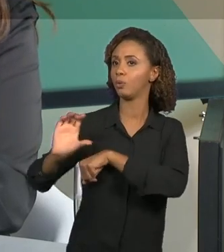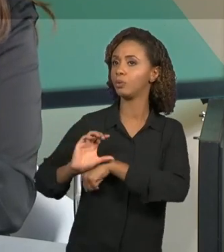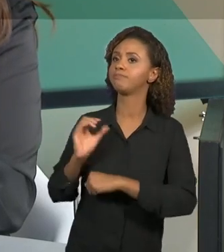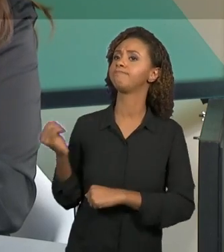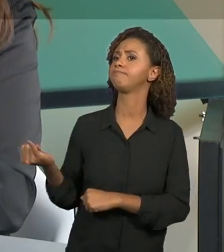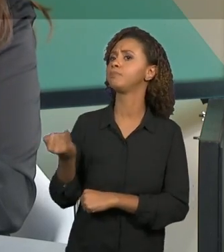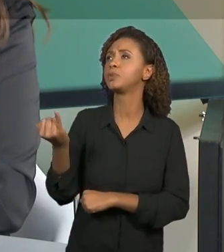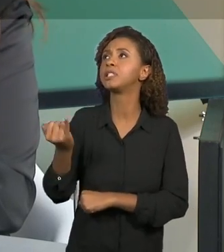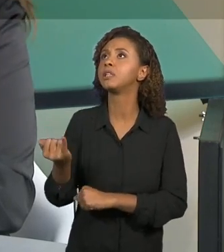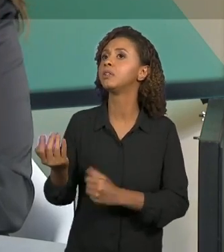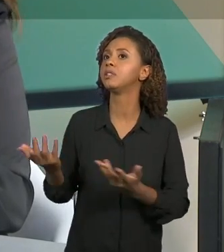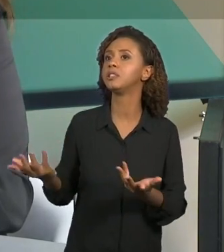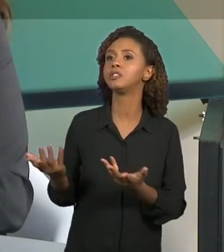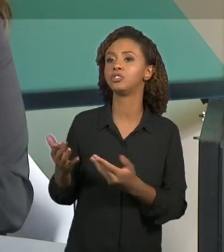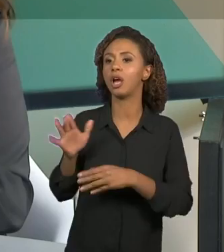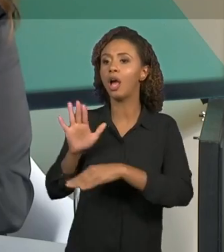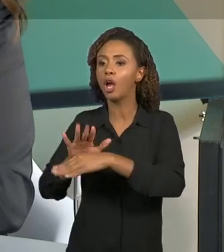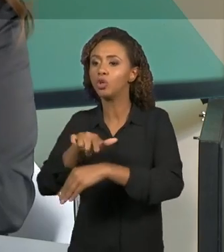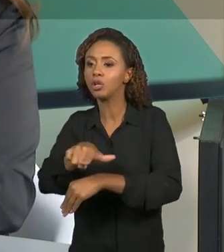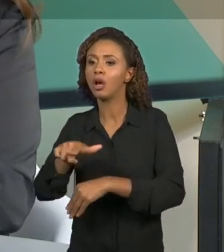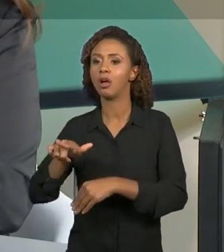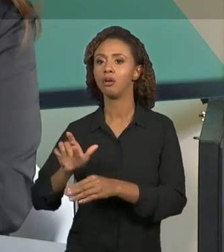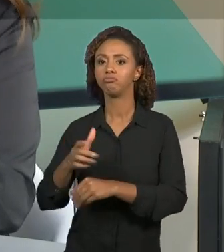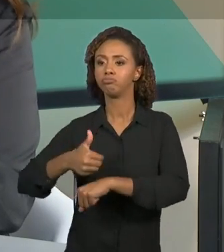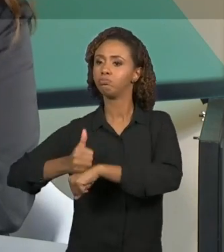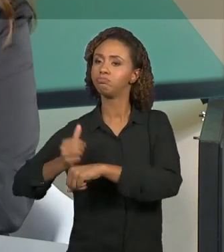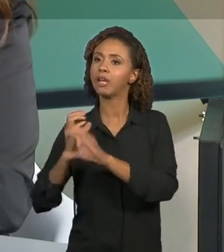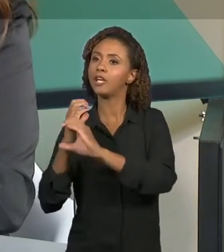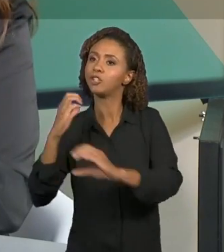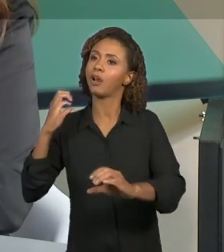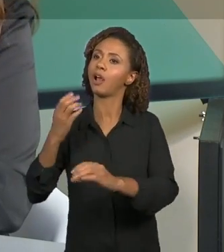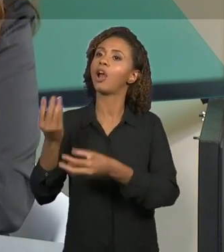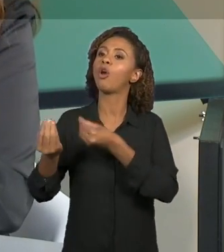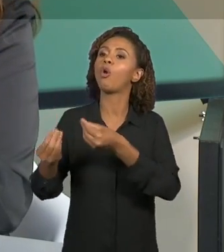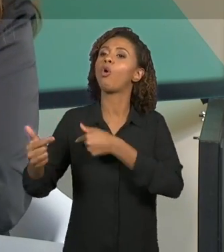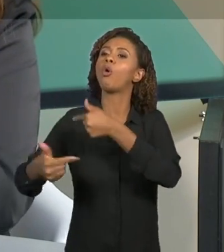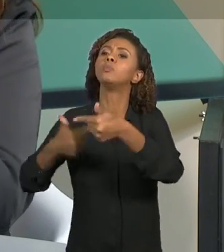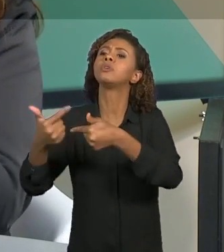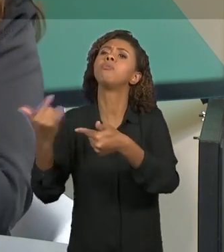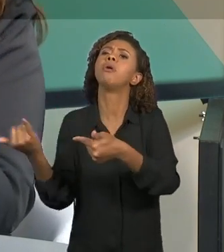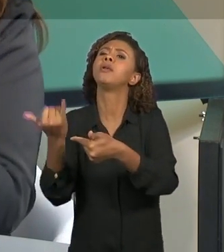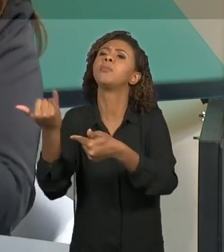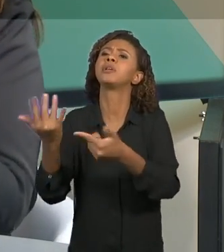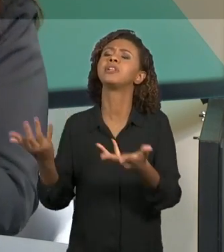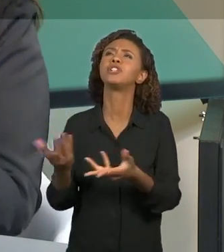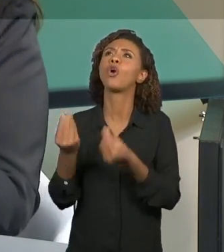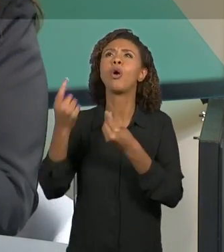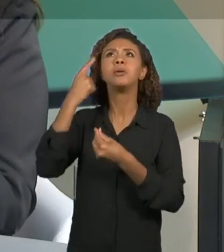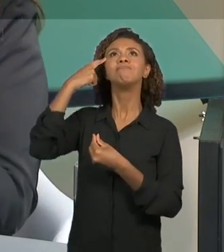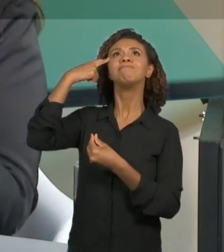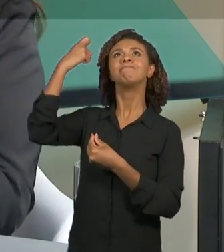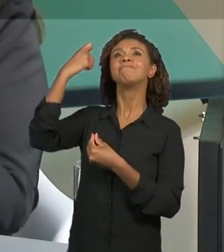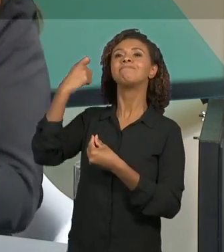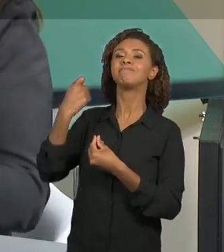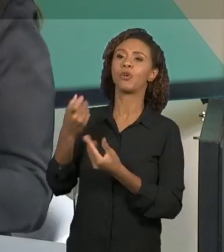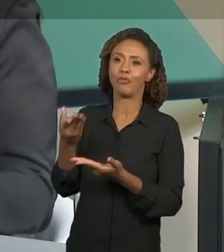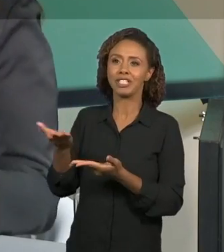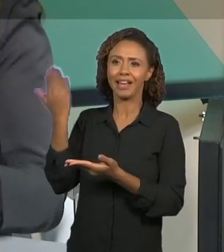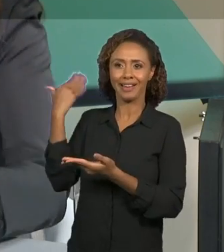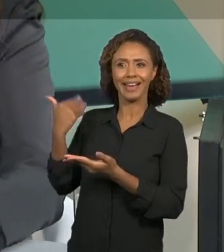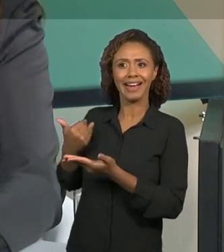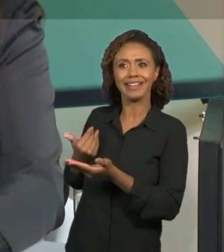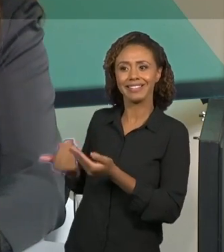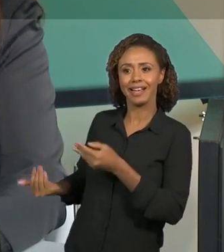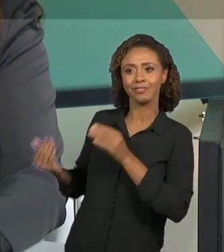curso na formação do engenheiro no mercado de trabalho como que foi a idealização porque você participou do